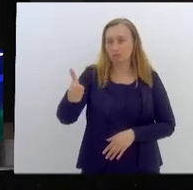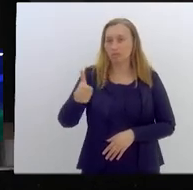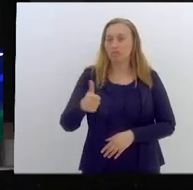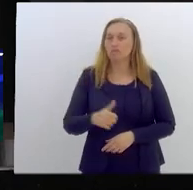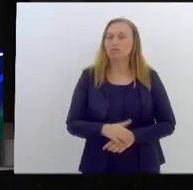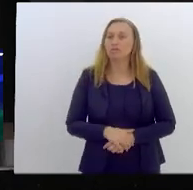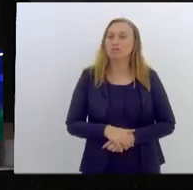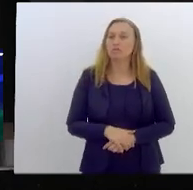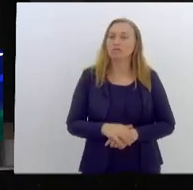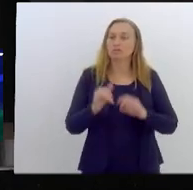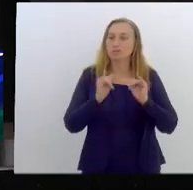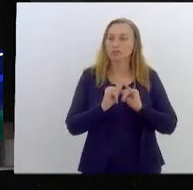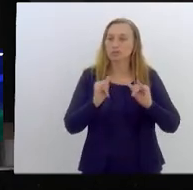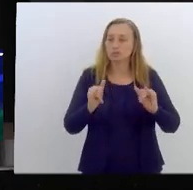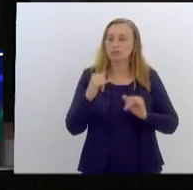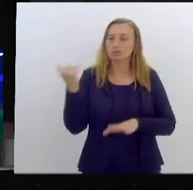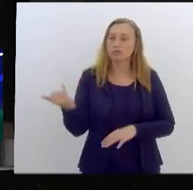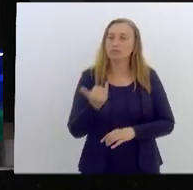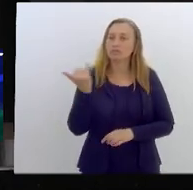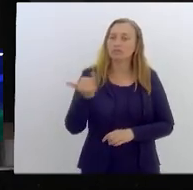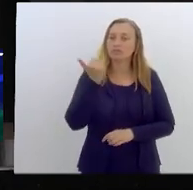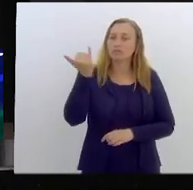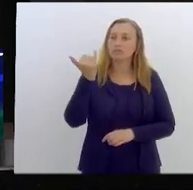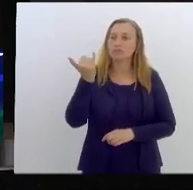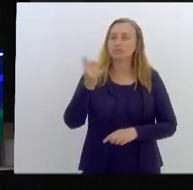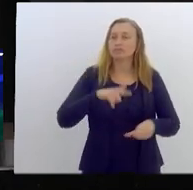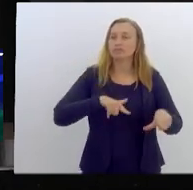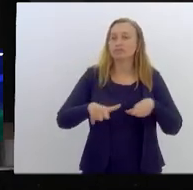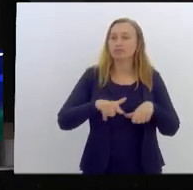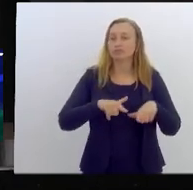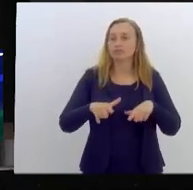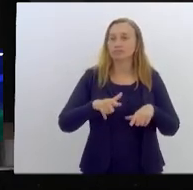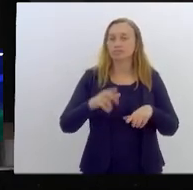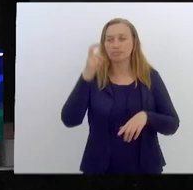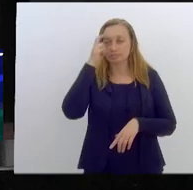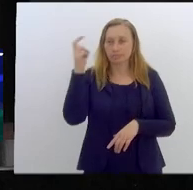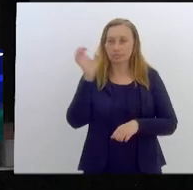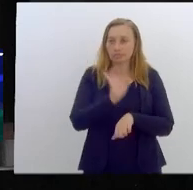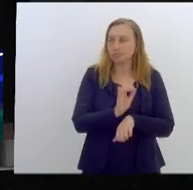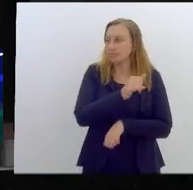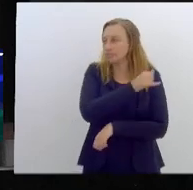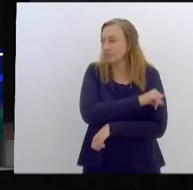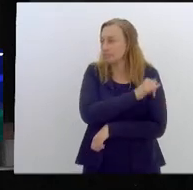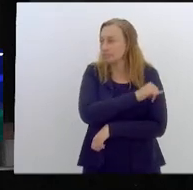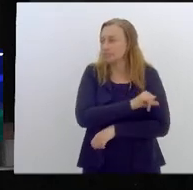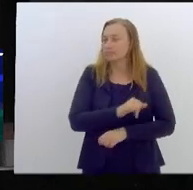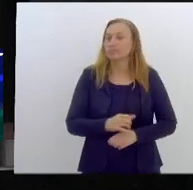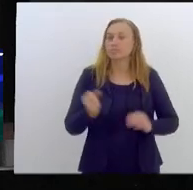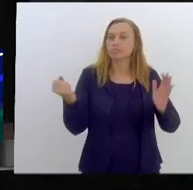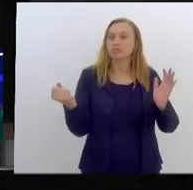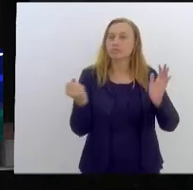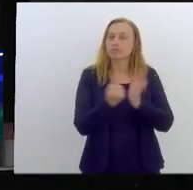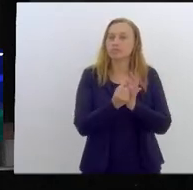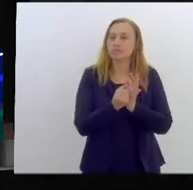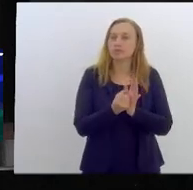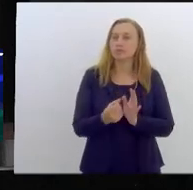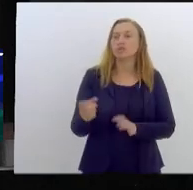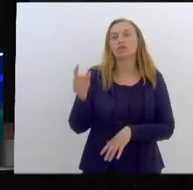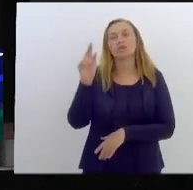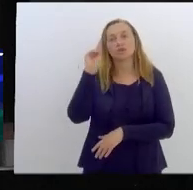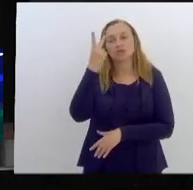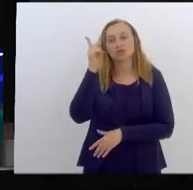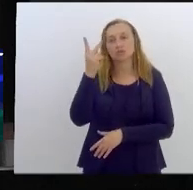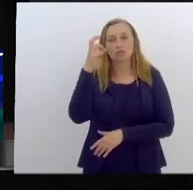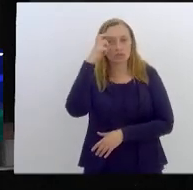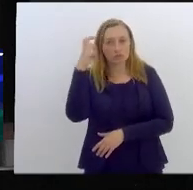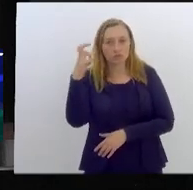que declarou esse importante evento cultural do nosso estado do Rio de Janeiro como patrimônio histórico,